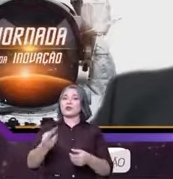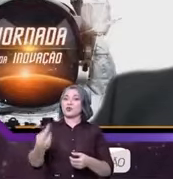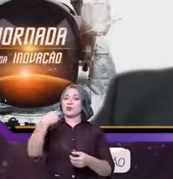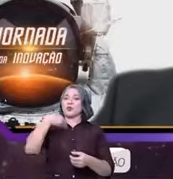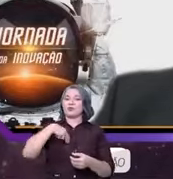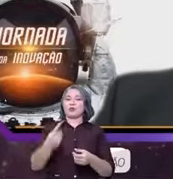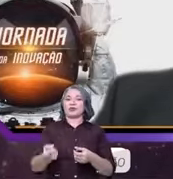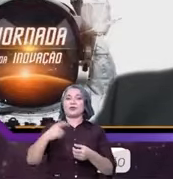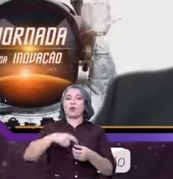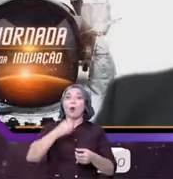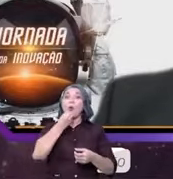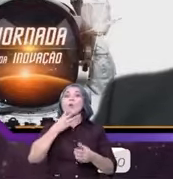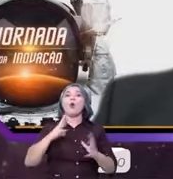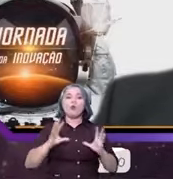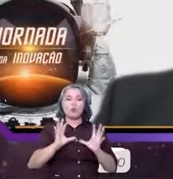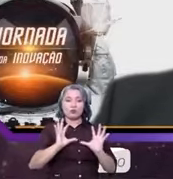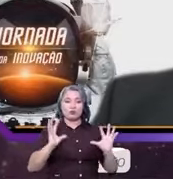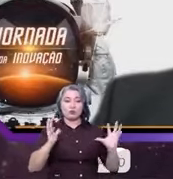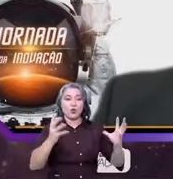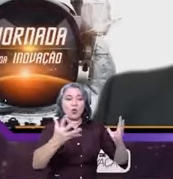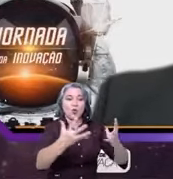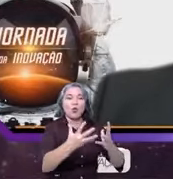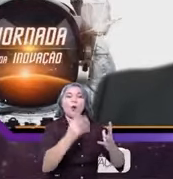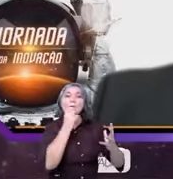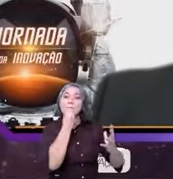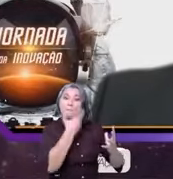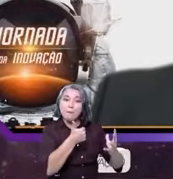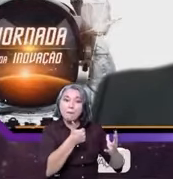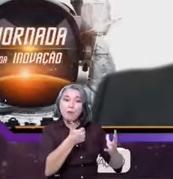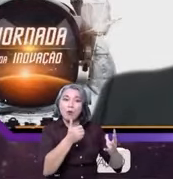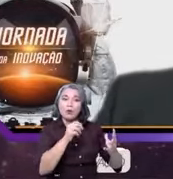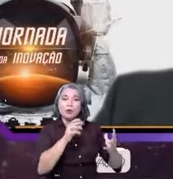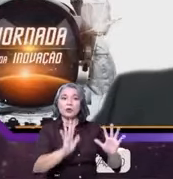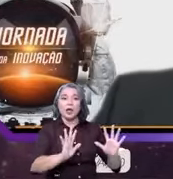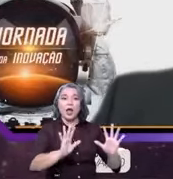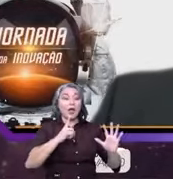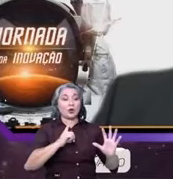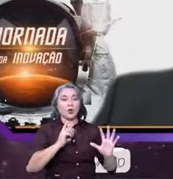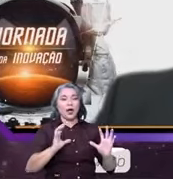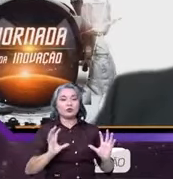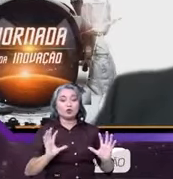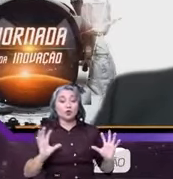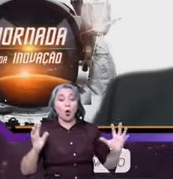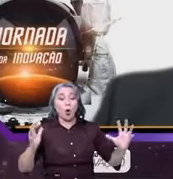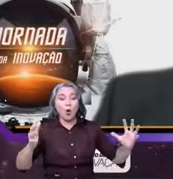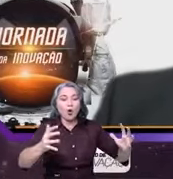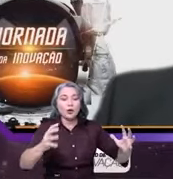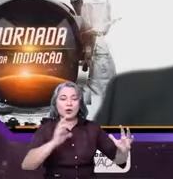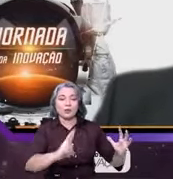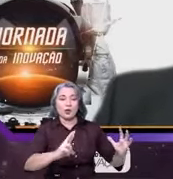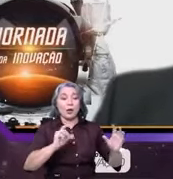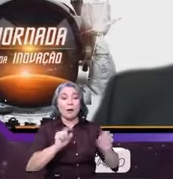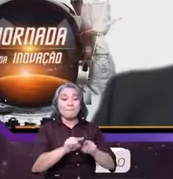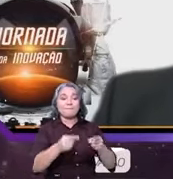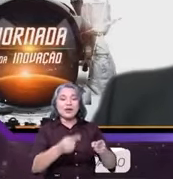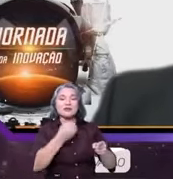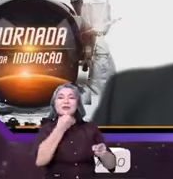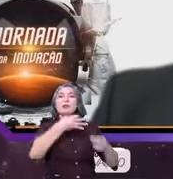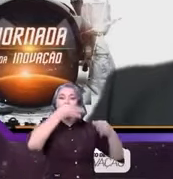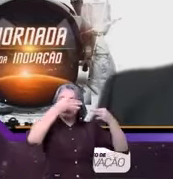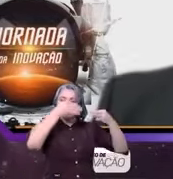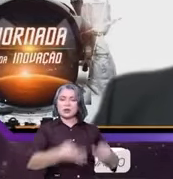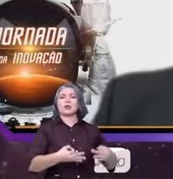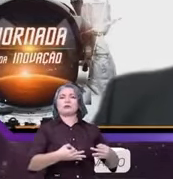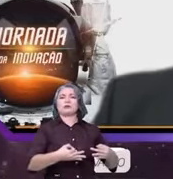está completo, ele é bom, ele pode não ser completo, mas ele está correto, ele está